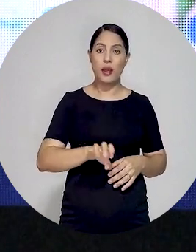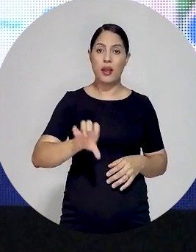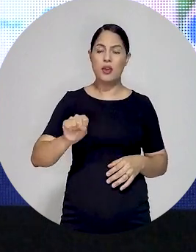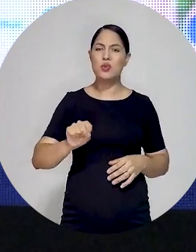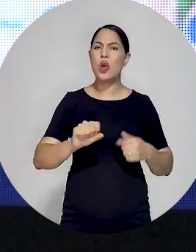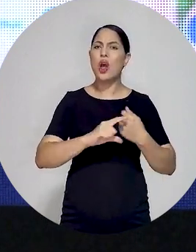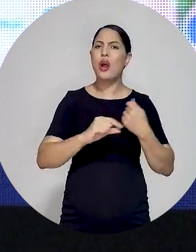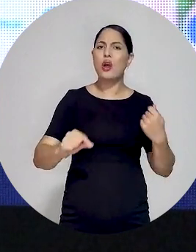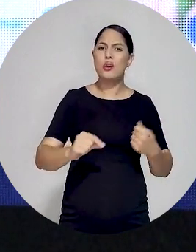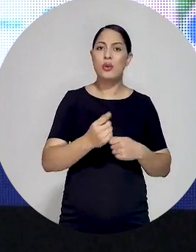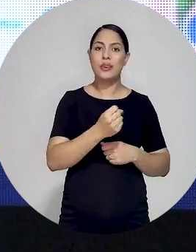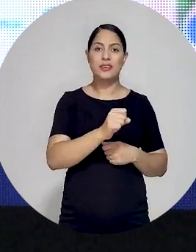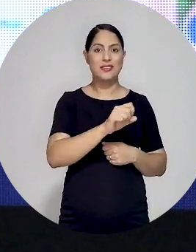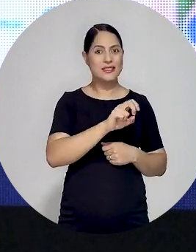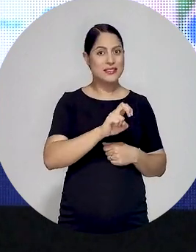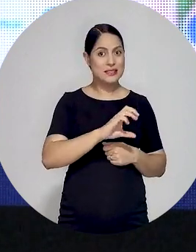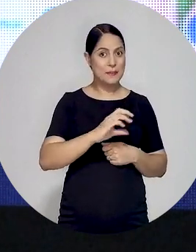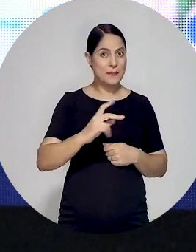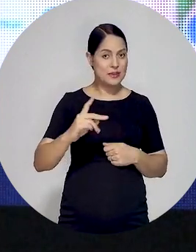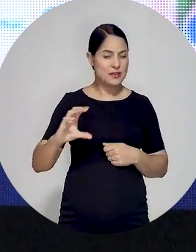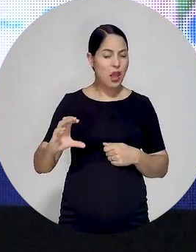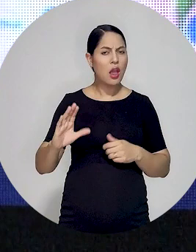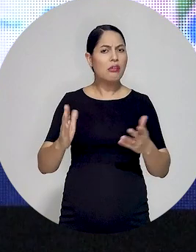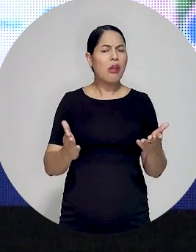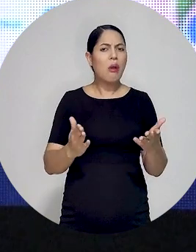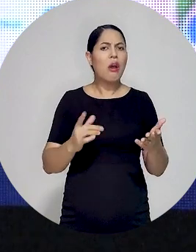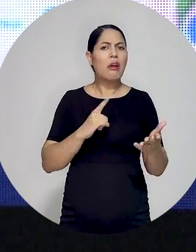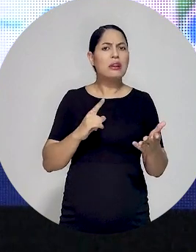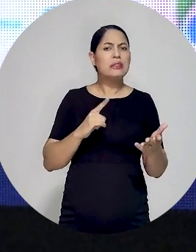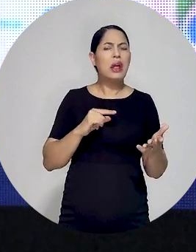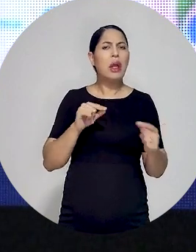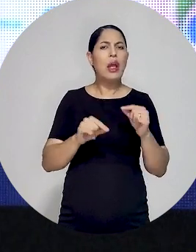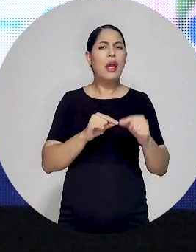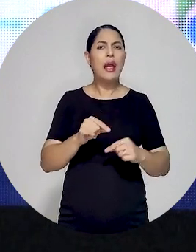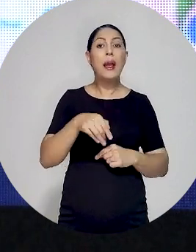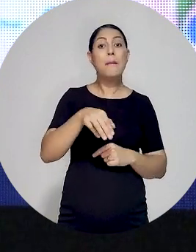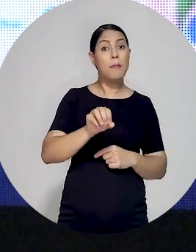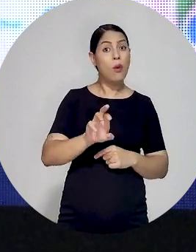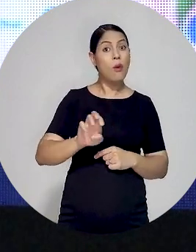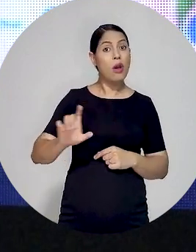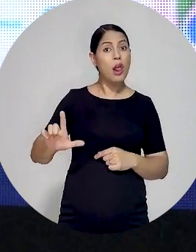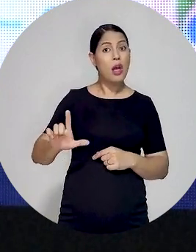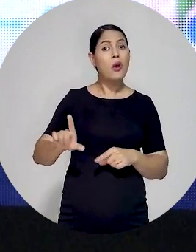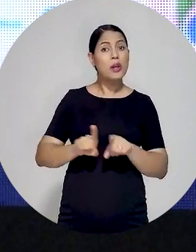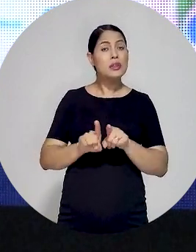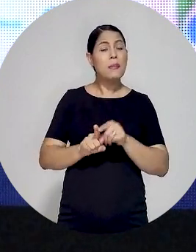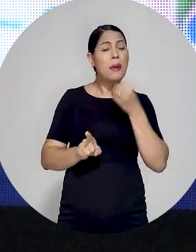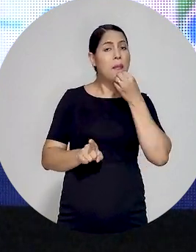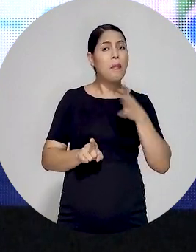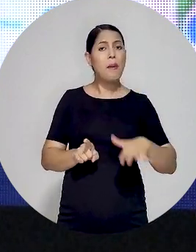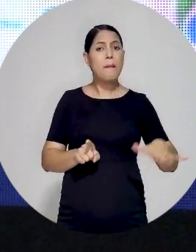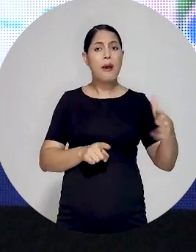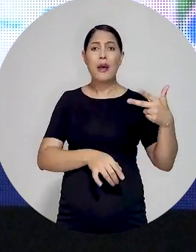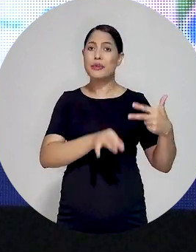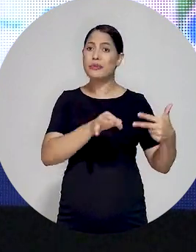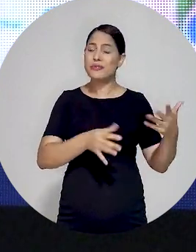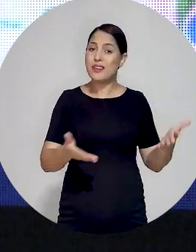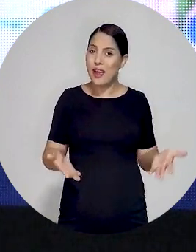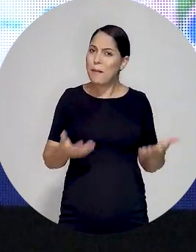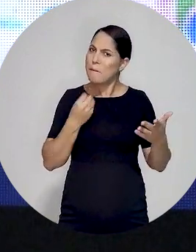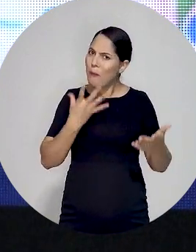base no artigo 85 do CPC, ao contrário do que muitos defendem, é algo moralizador e algo bom para o